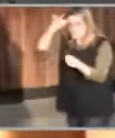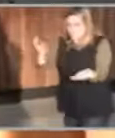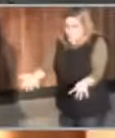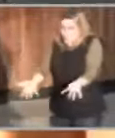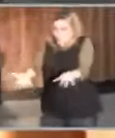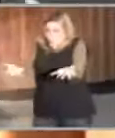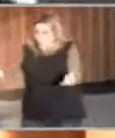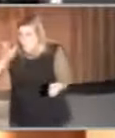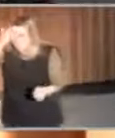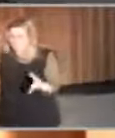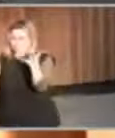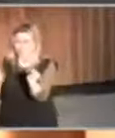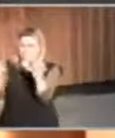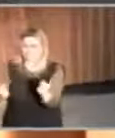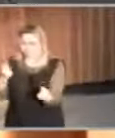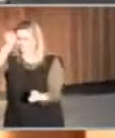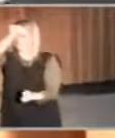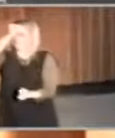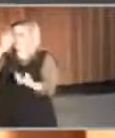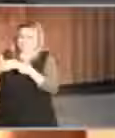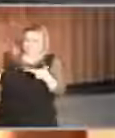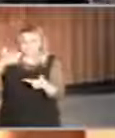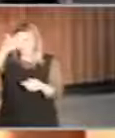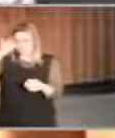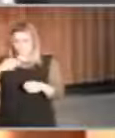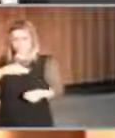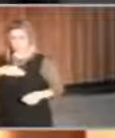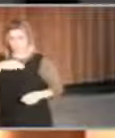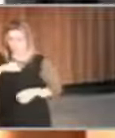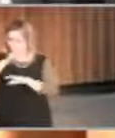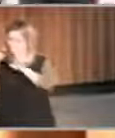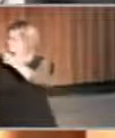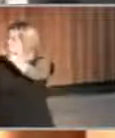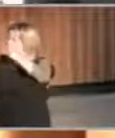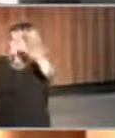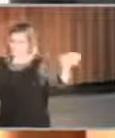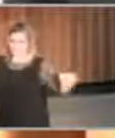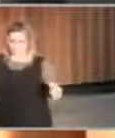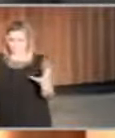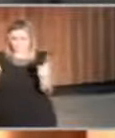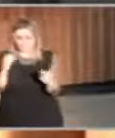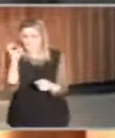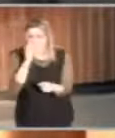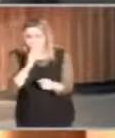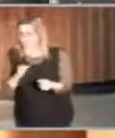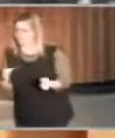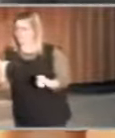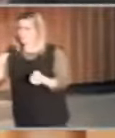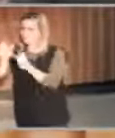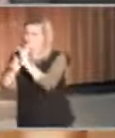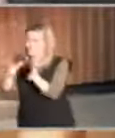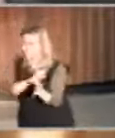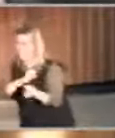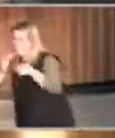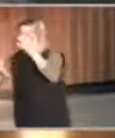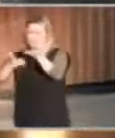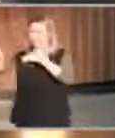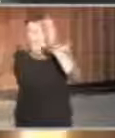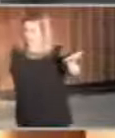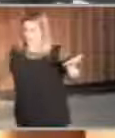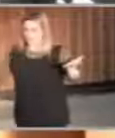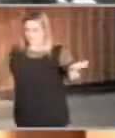anos 20, onde várias ações missionárias, vários grupos de diaconia surgiram e você não vê mais essa